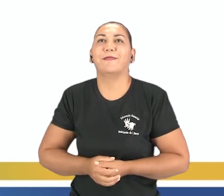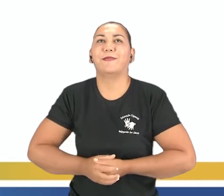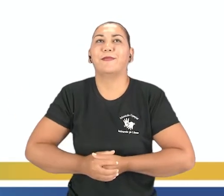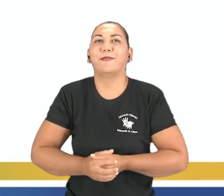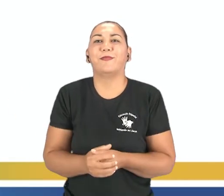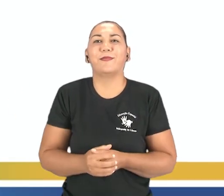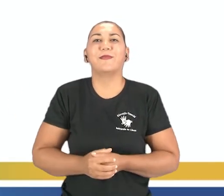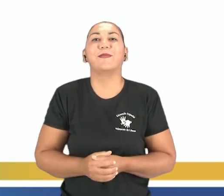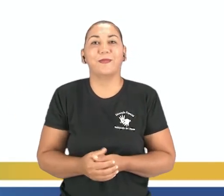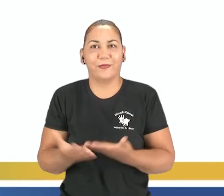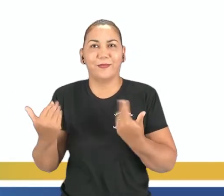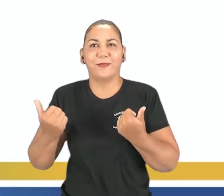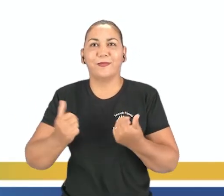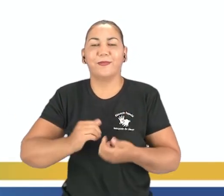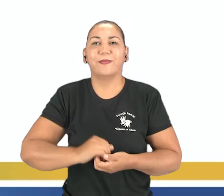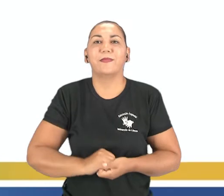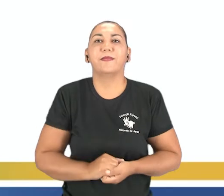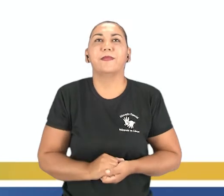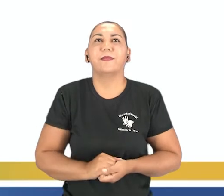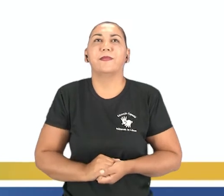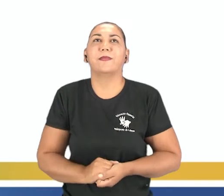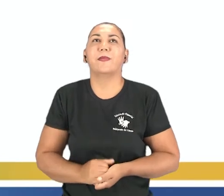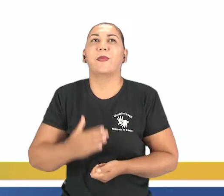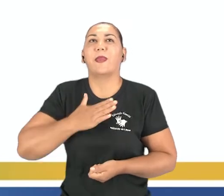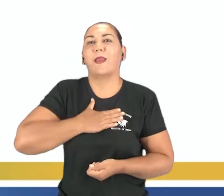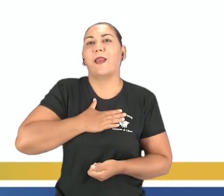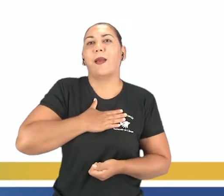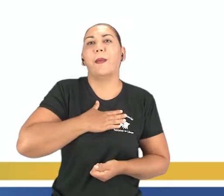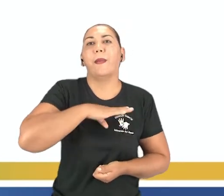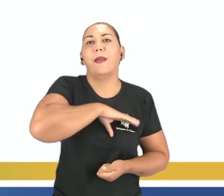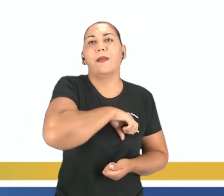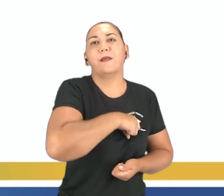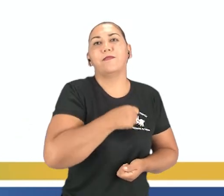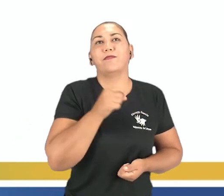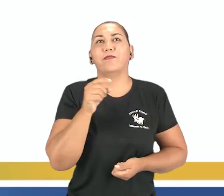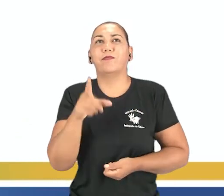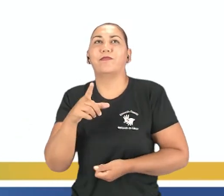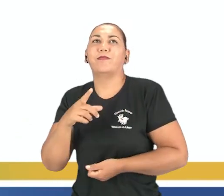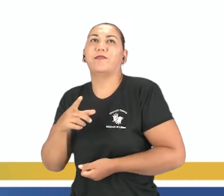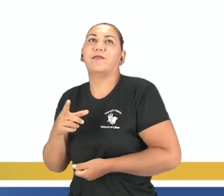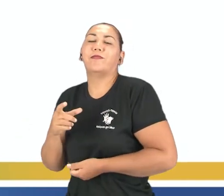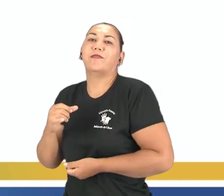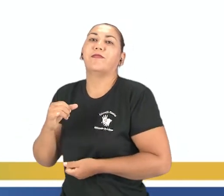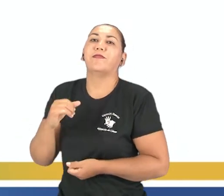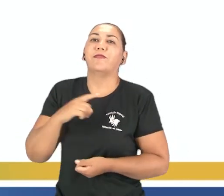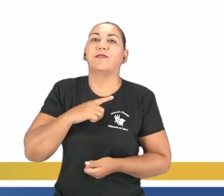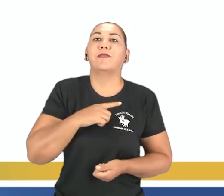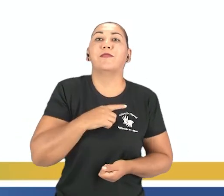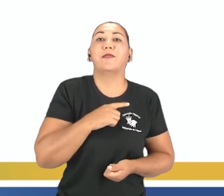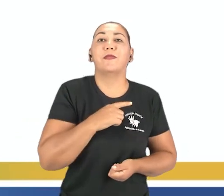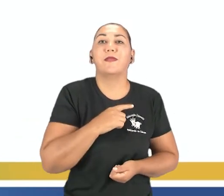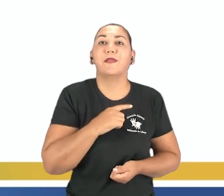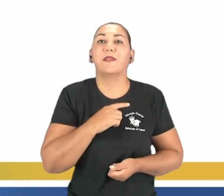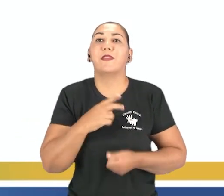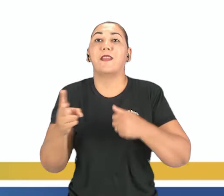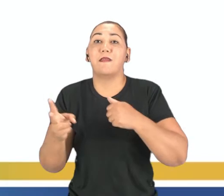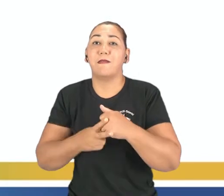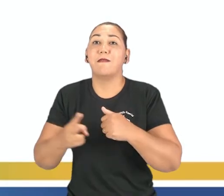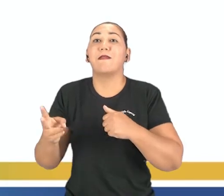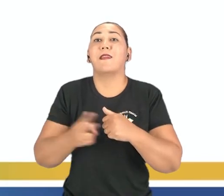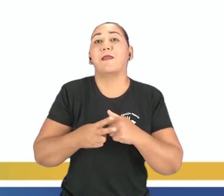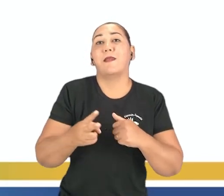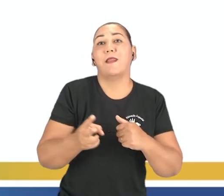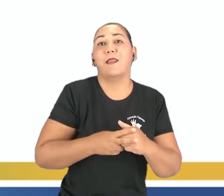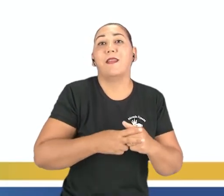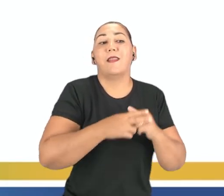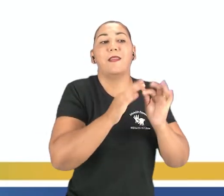tá bom? Vamos lá? Meu amor, se tem verbo é oração. Sabendo